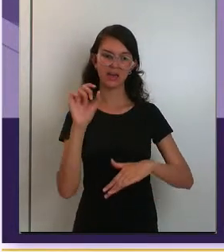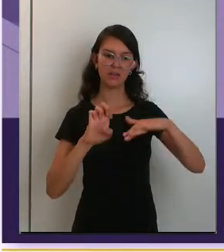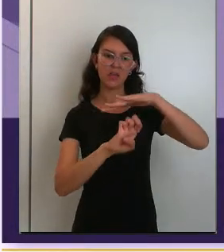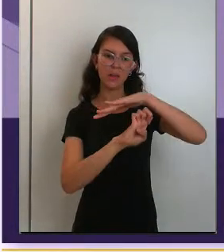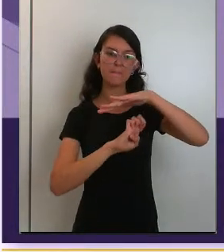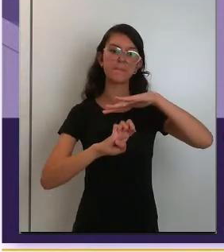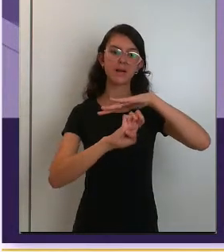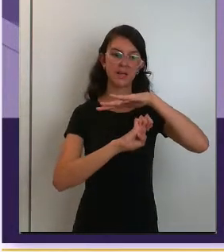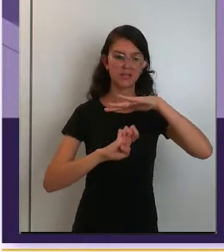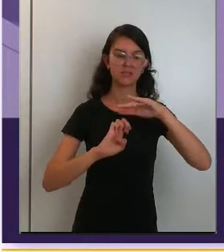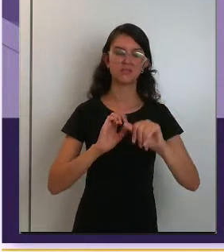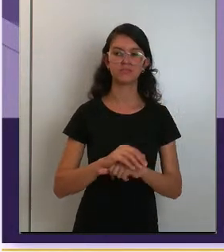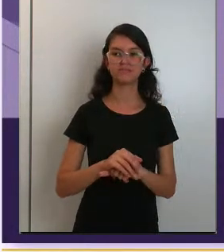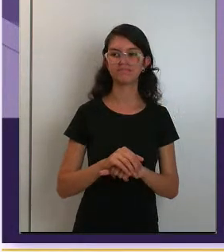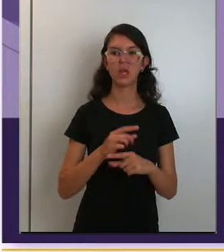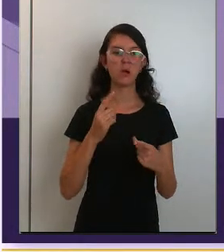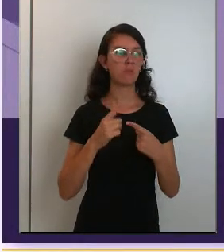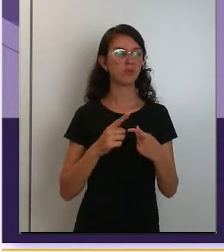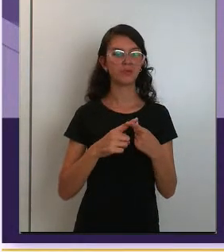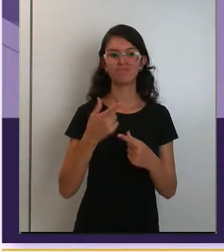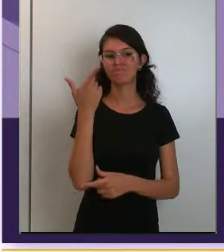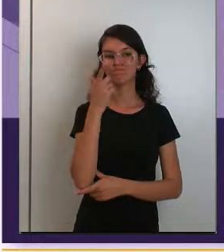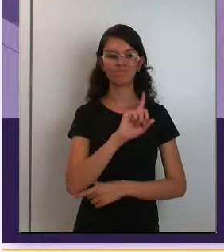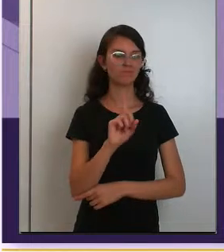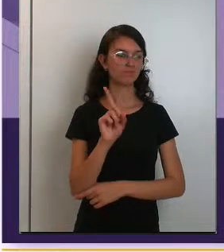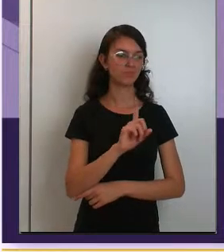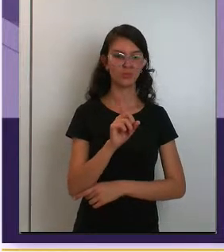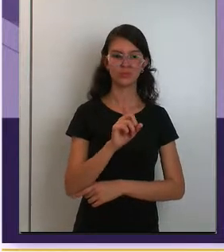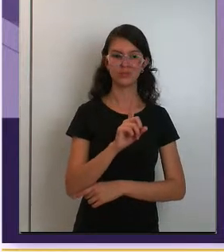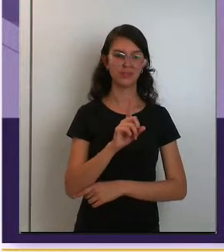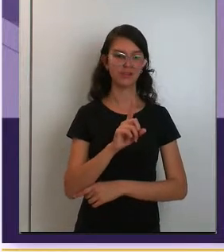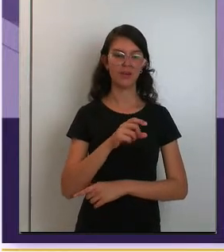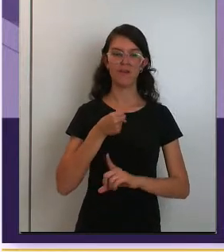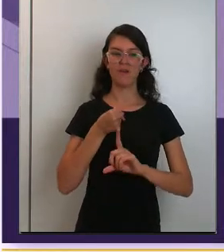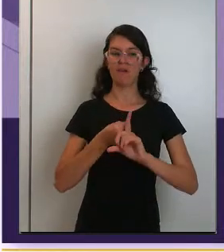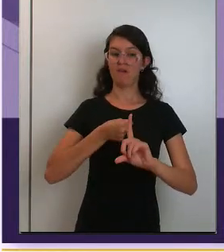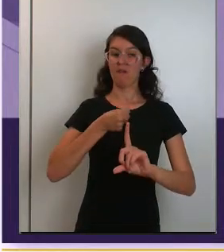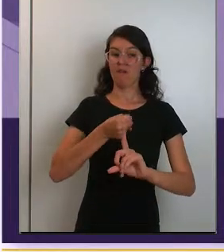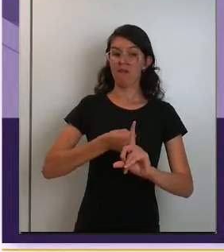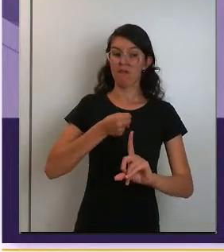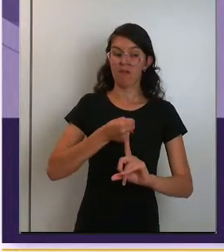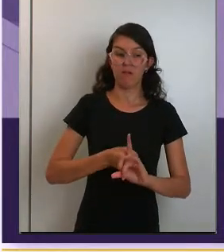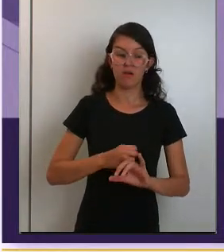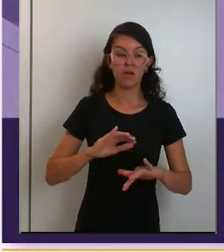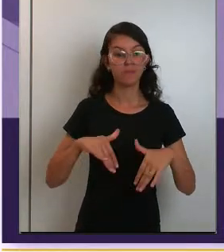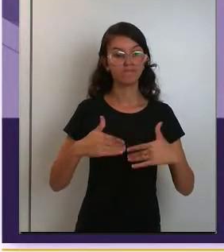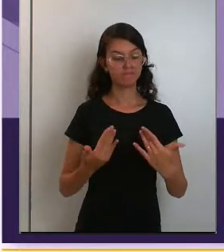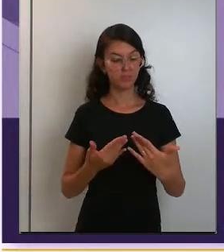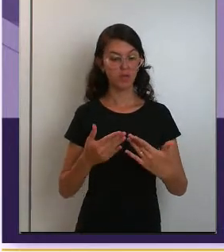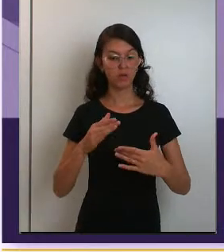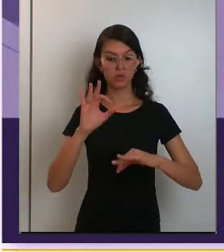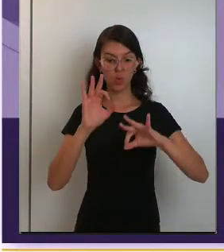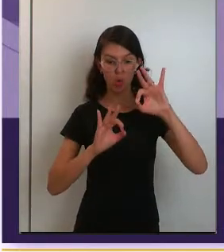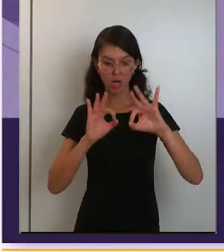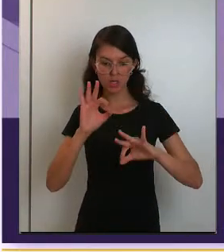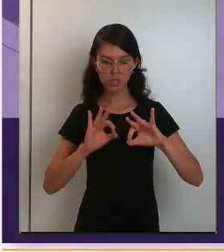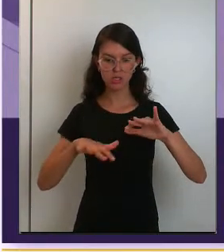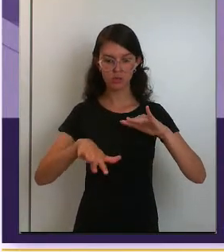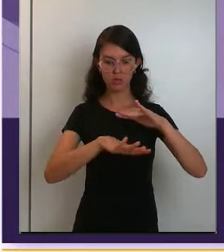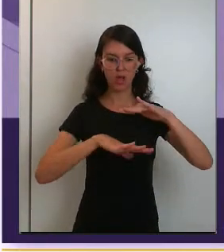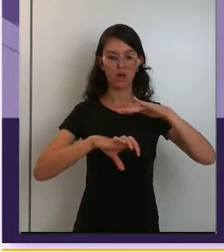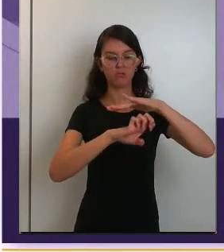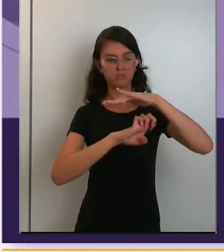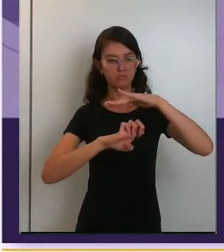do ambiente de trabalho porque não suportavam a pressão. Então, essa adequação do ambiente de trabalho à